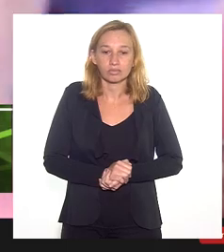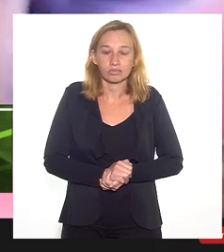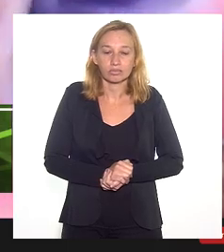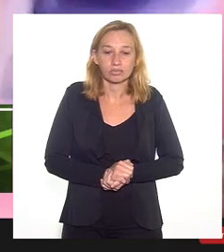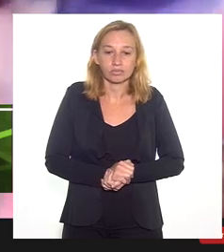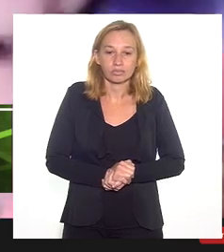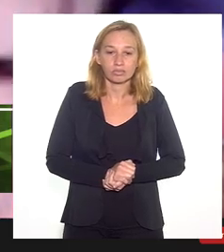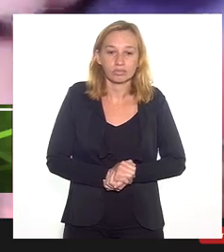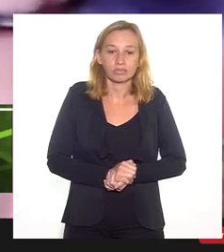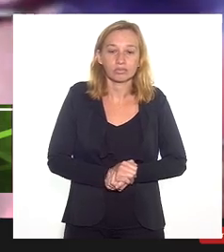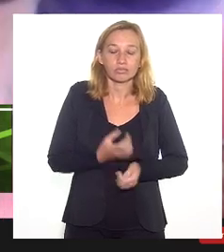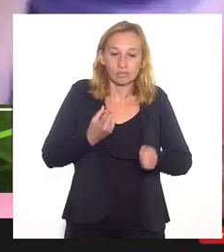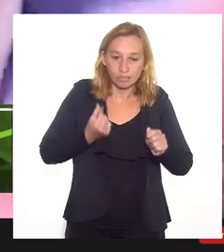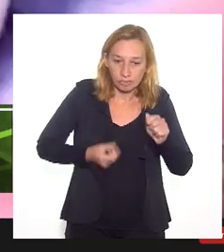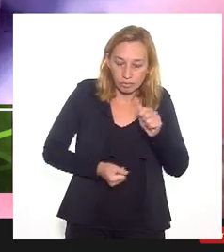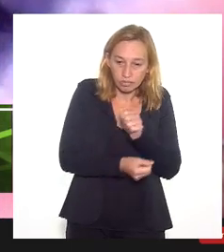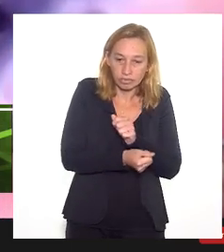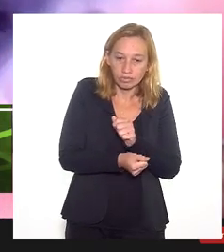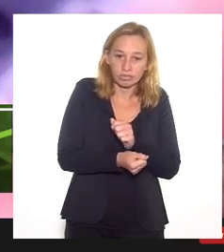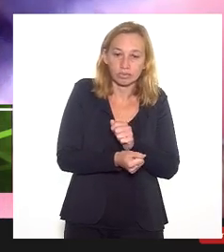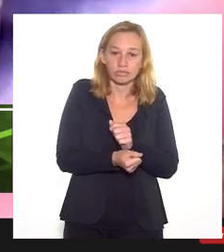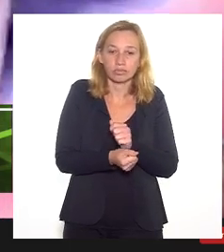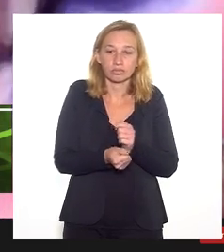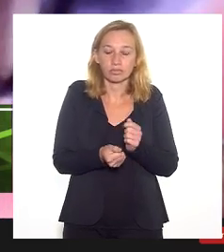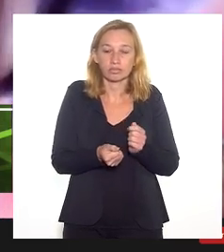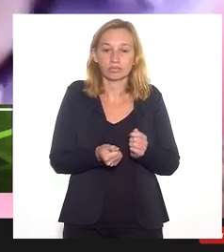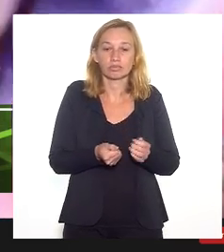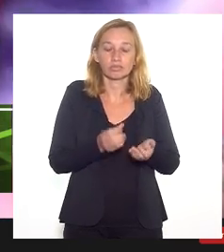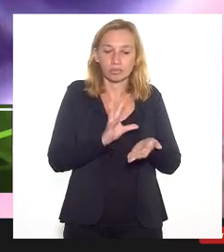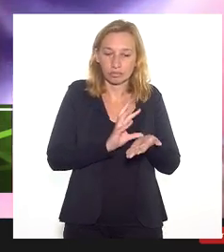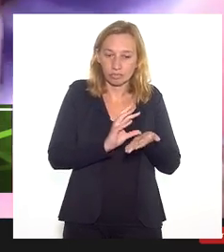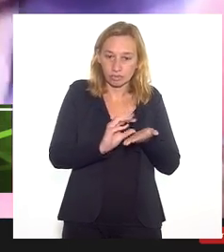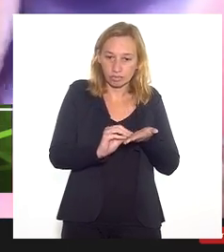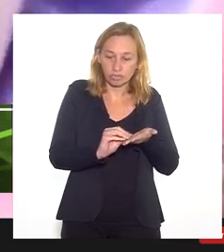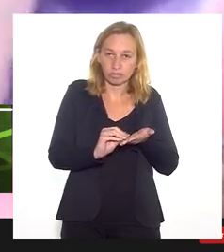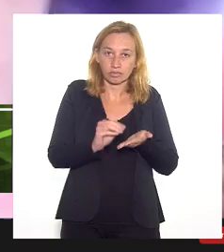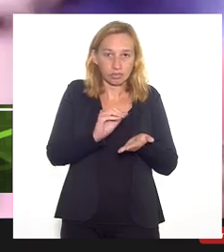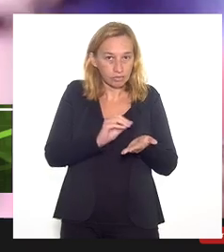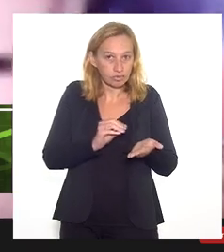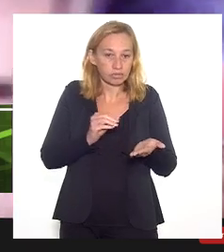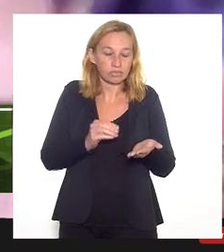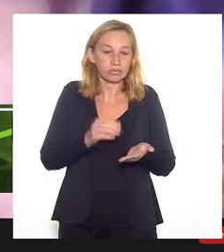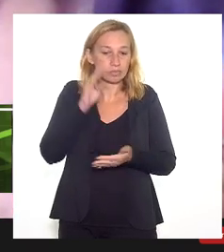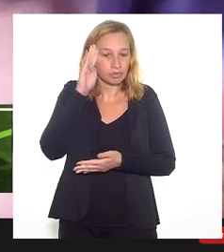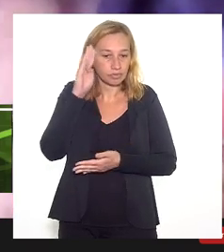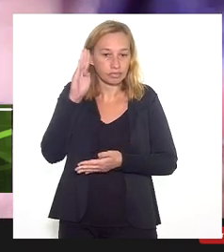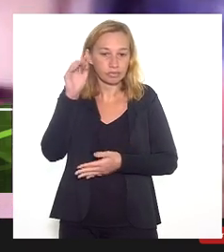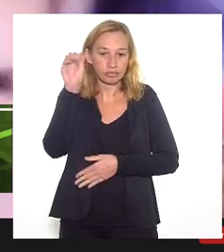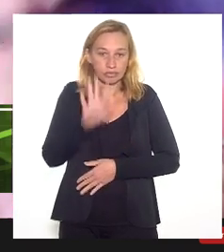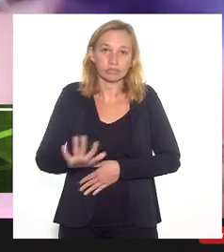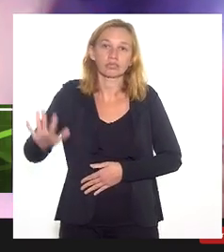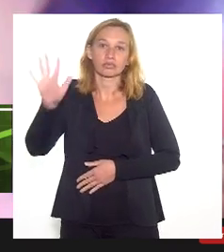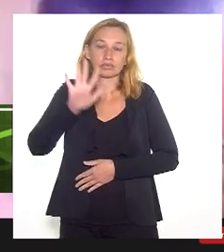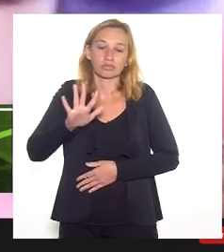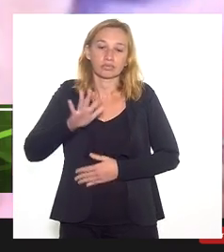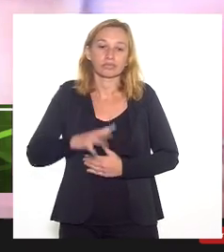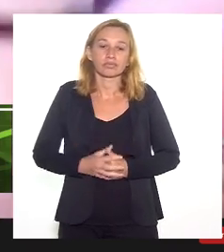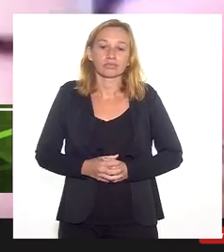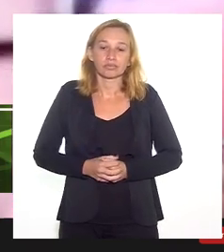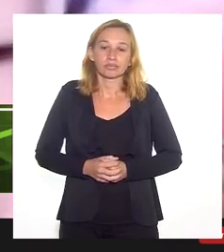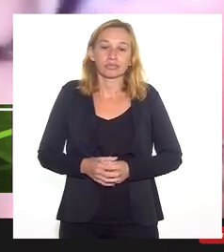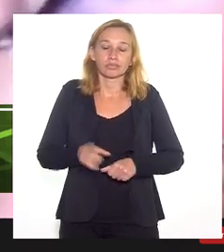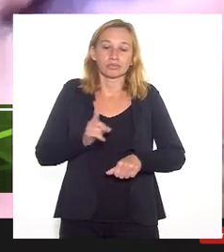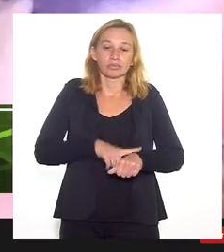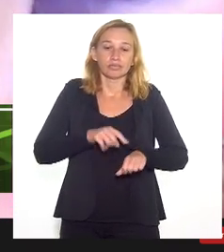o financiamento seja colocado em pauta e como prioridade nacional nos